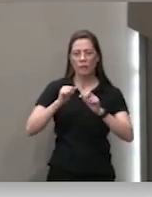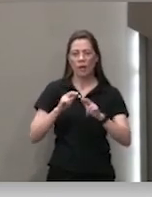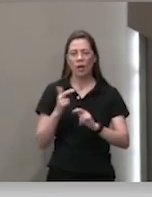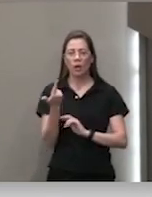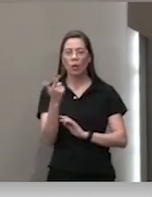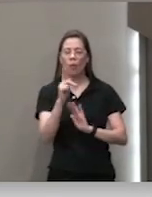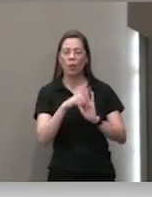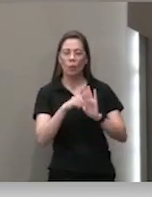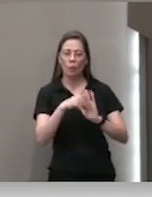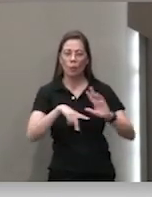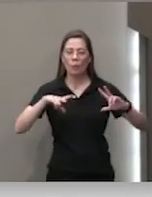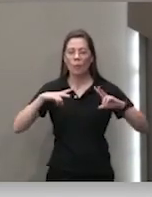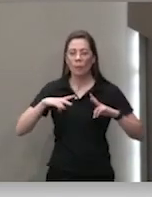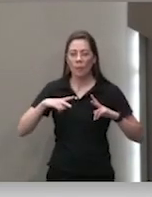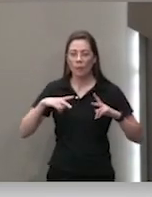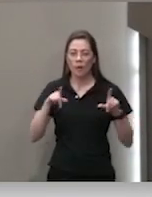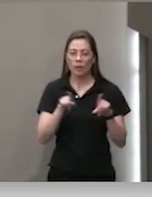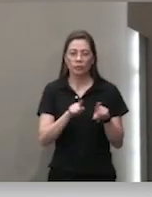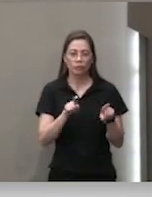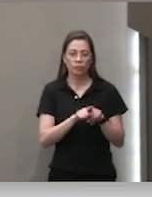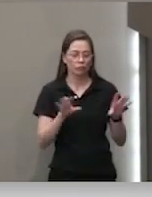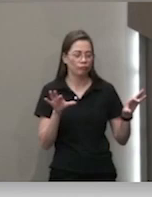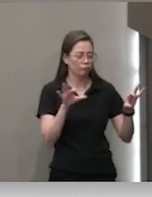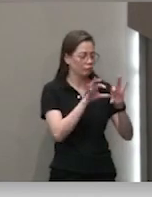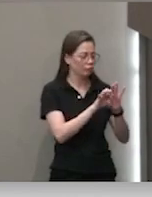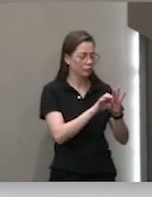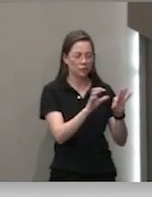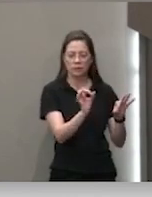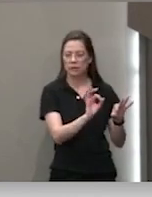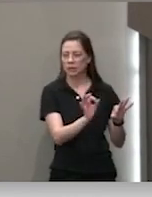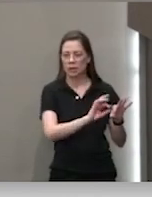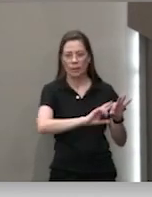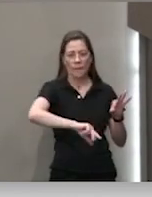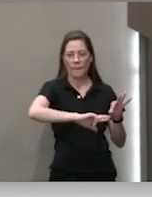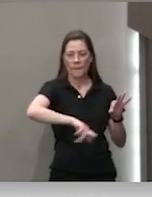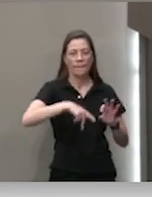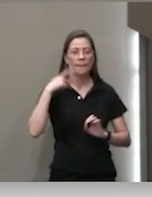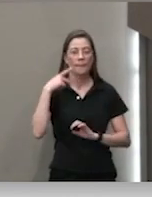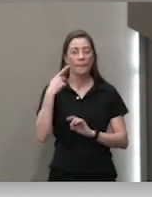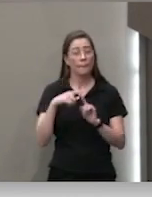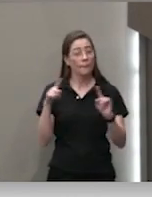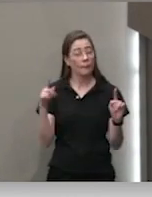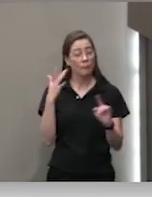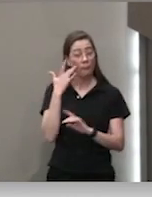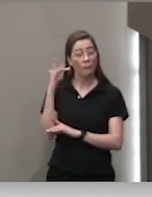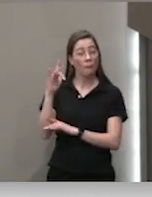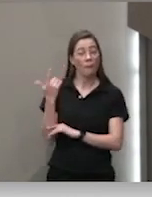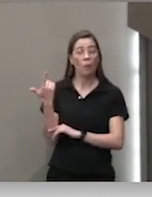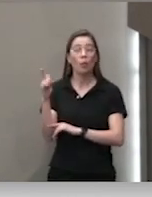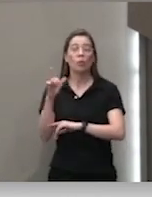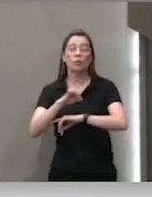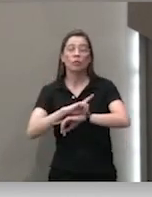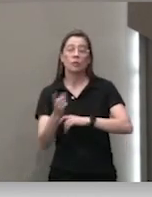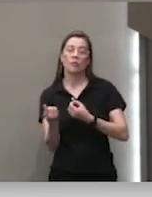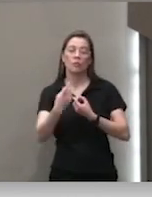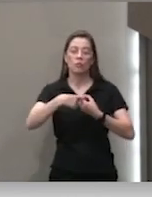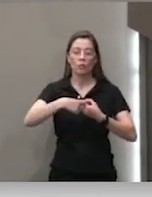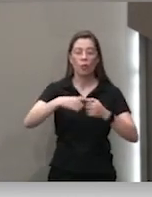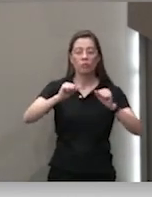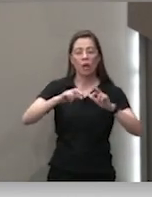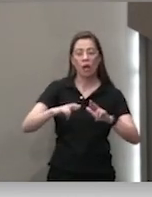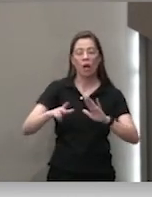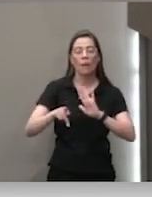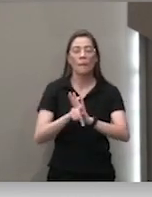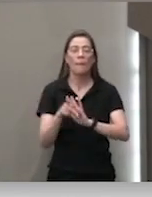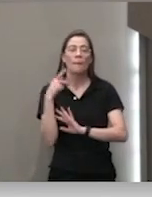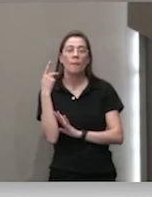projetos, enfim, pessoais, que não estão ligados à política, mas nunca se sabe o dia de amanhã. Então esse é nosso